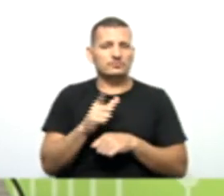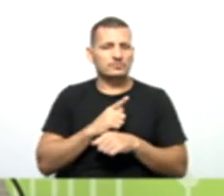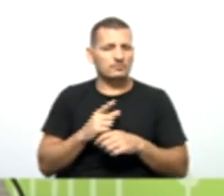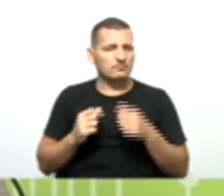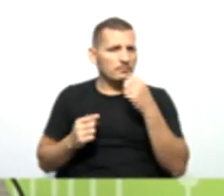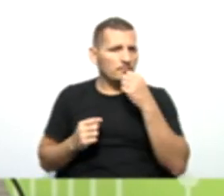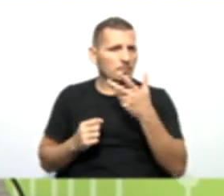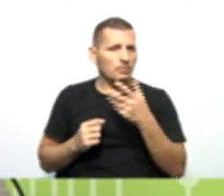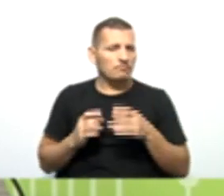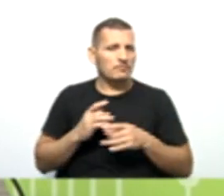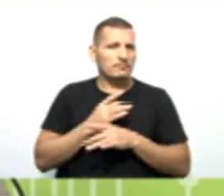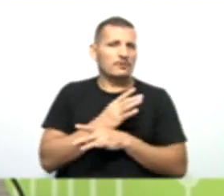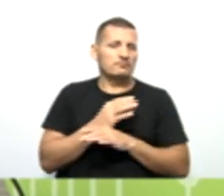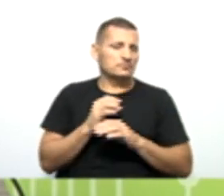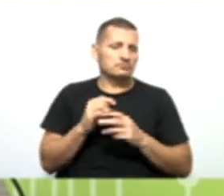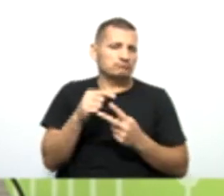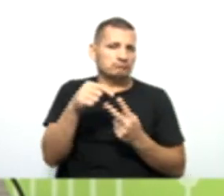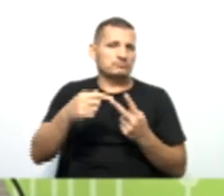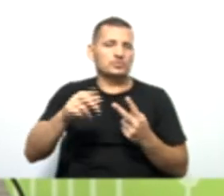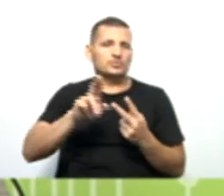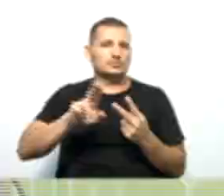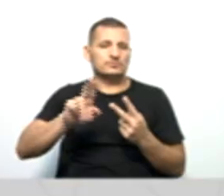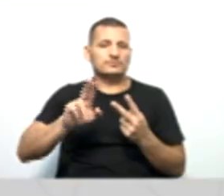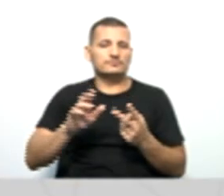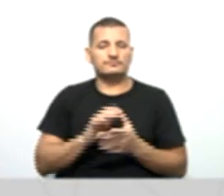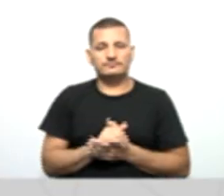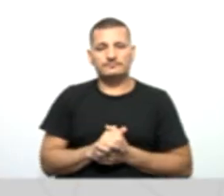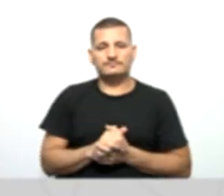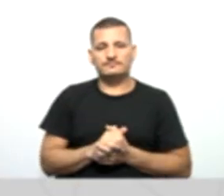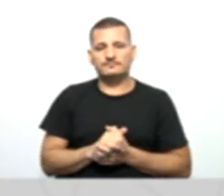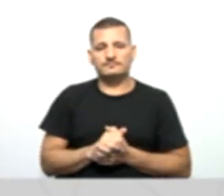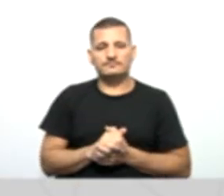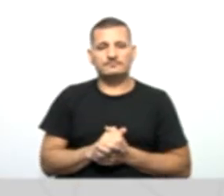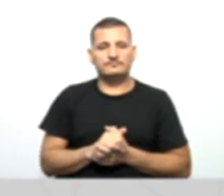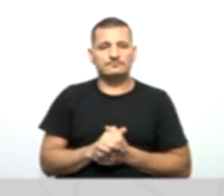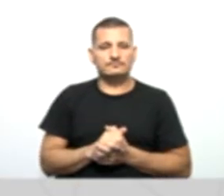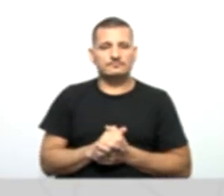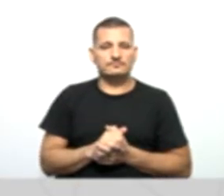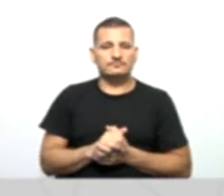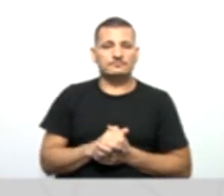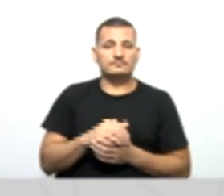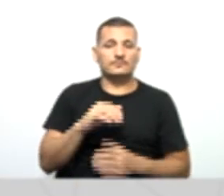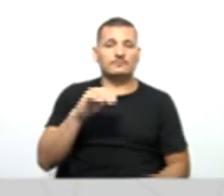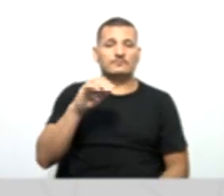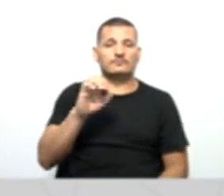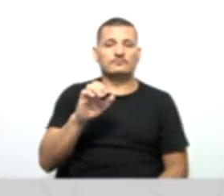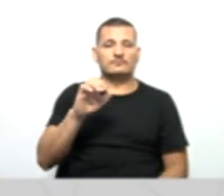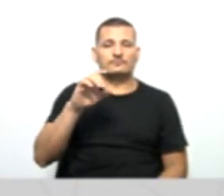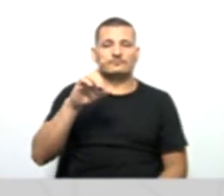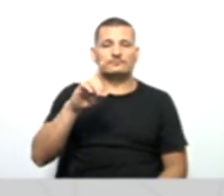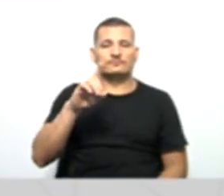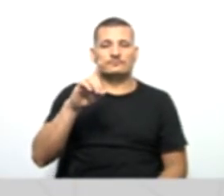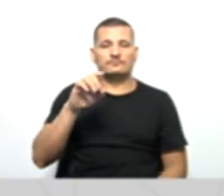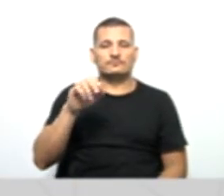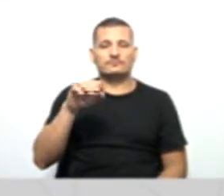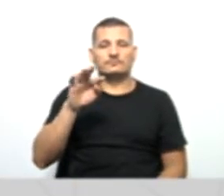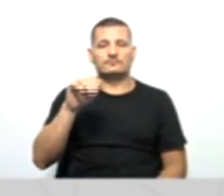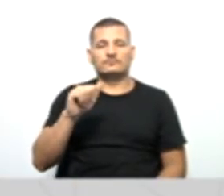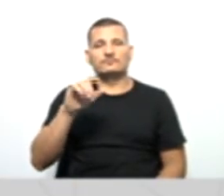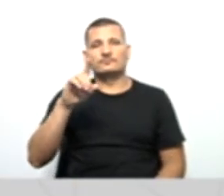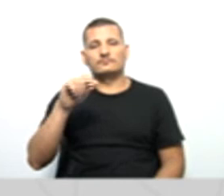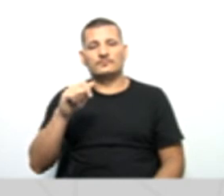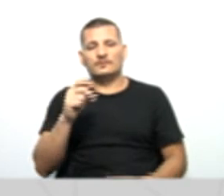fazer das duas formas. Tá? Então a gente tem essa forma gráfica e a gente tem aqui a forma identada. Tá? São as mesmas